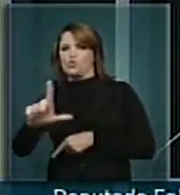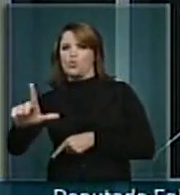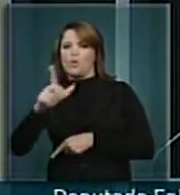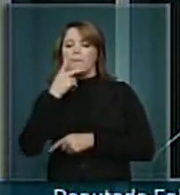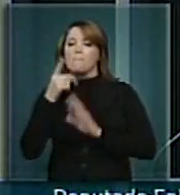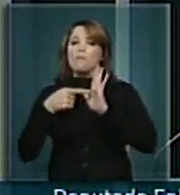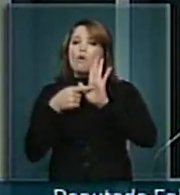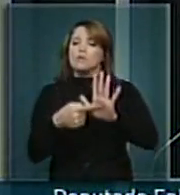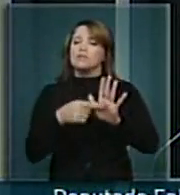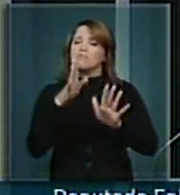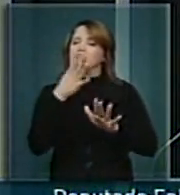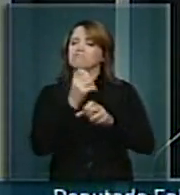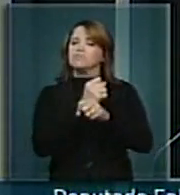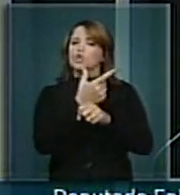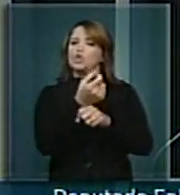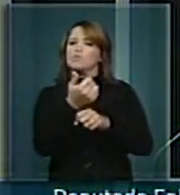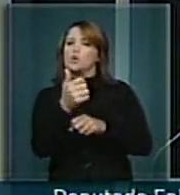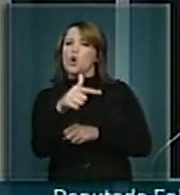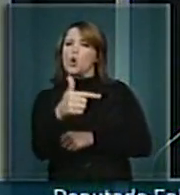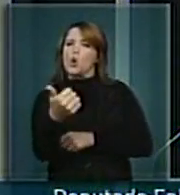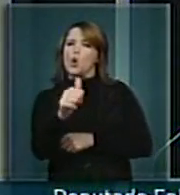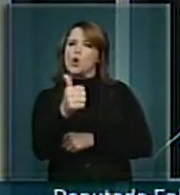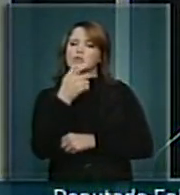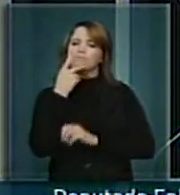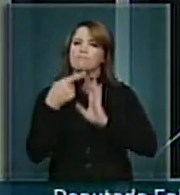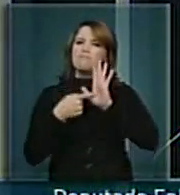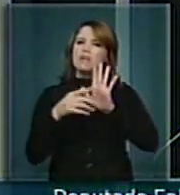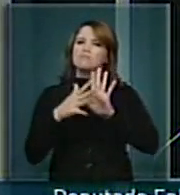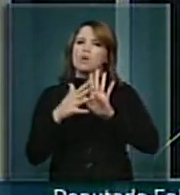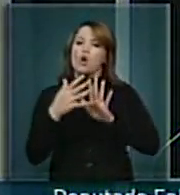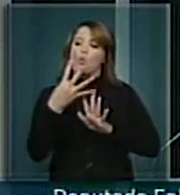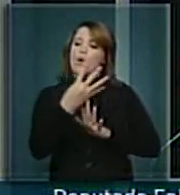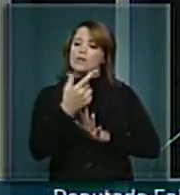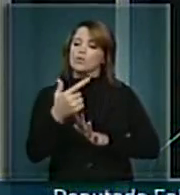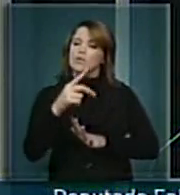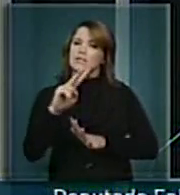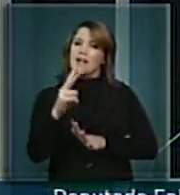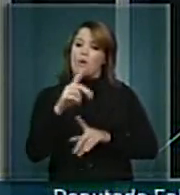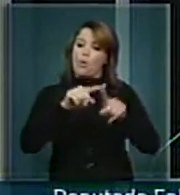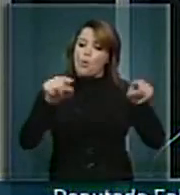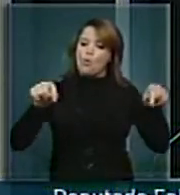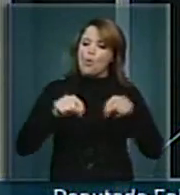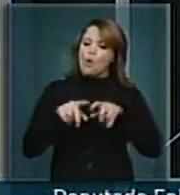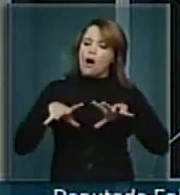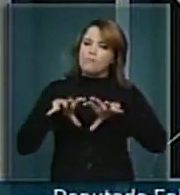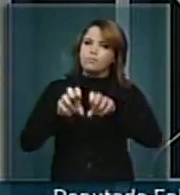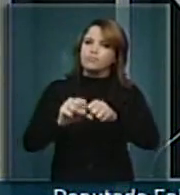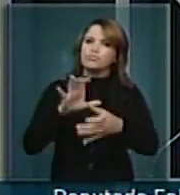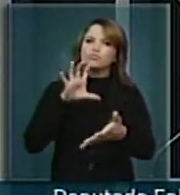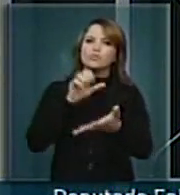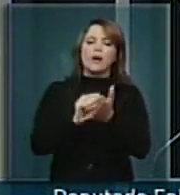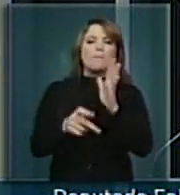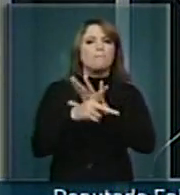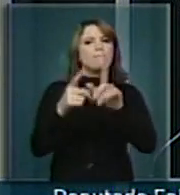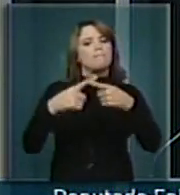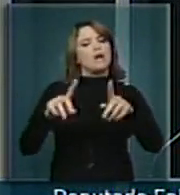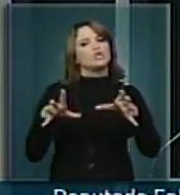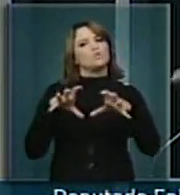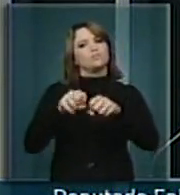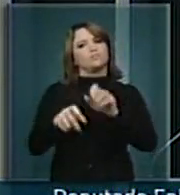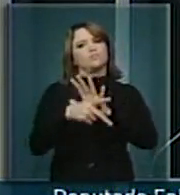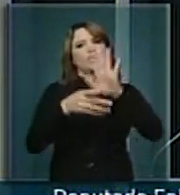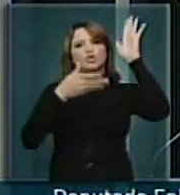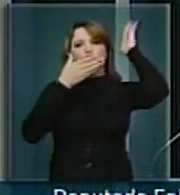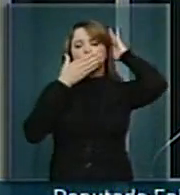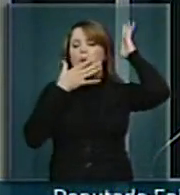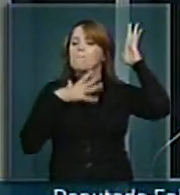de 2011 42 áreas legalmente tituladas, mas ocupadas por indígenas, que